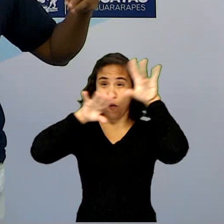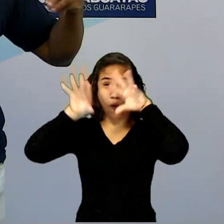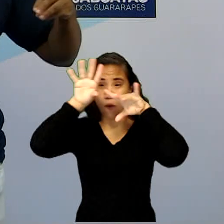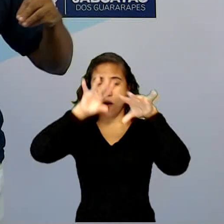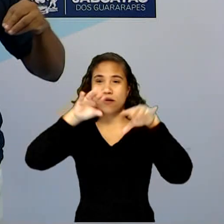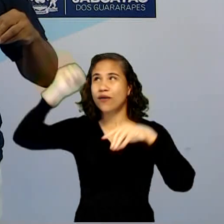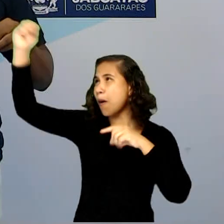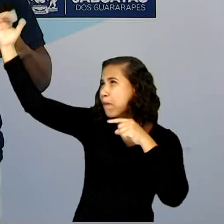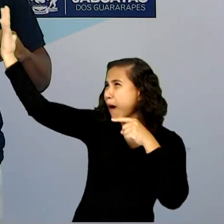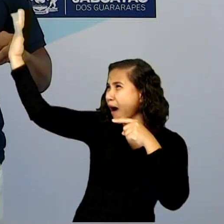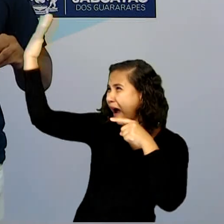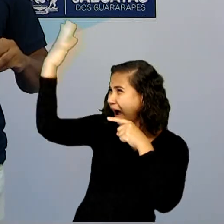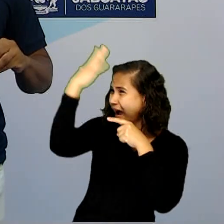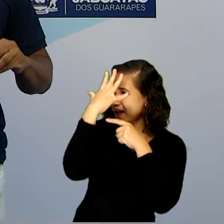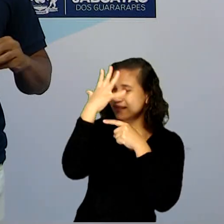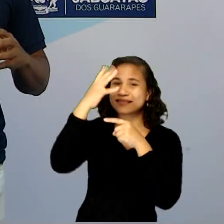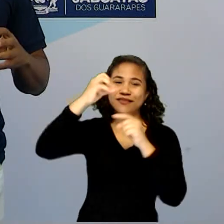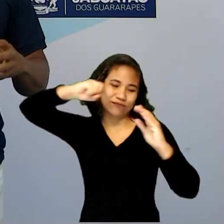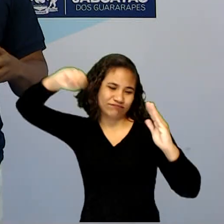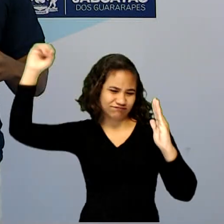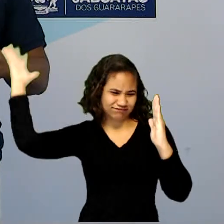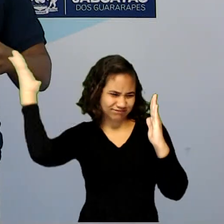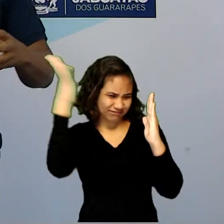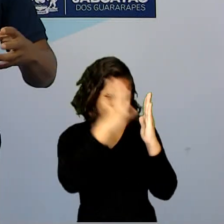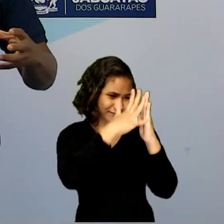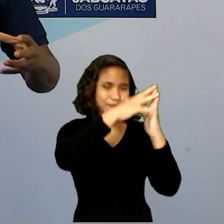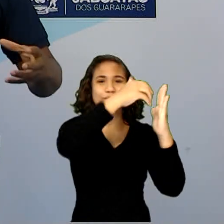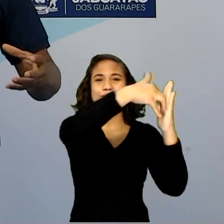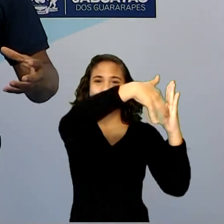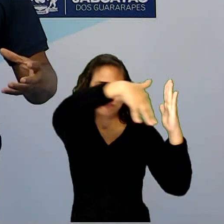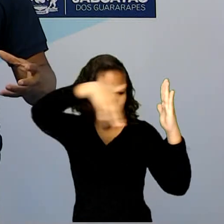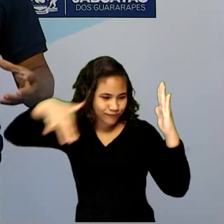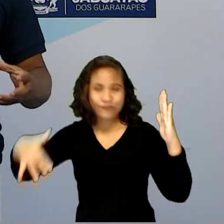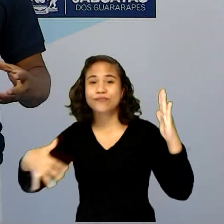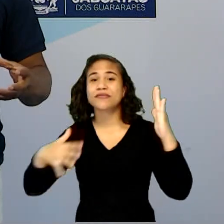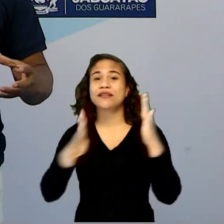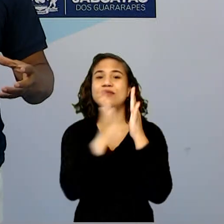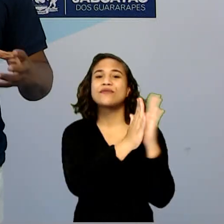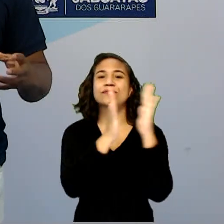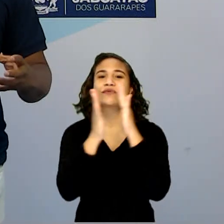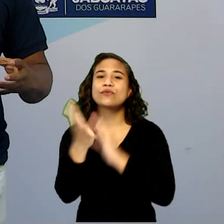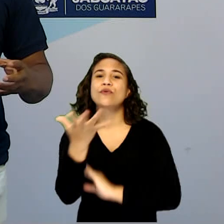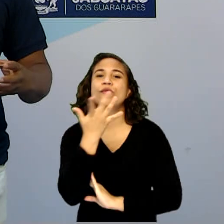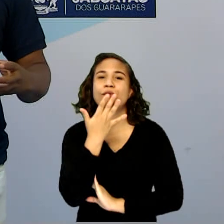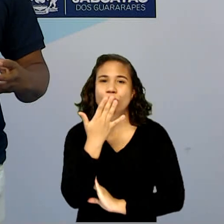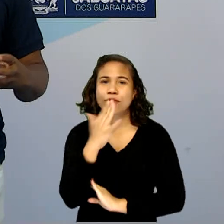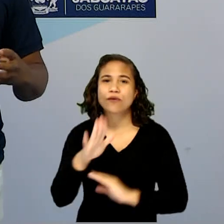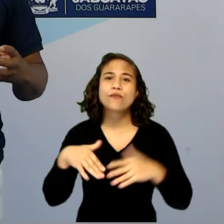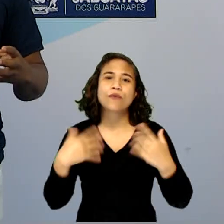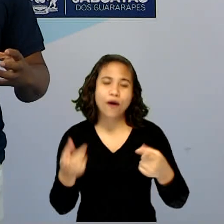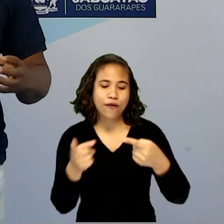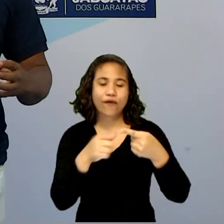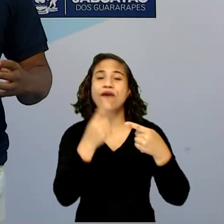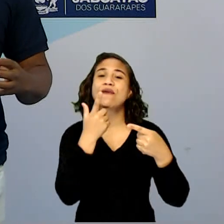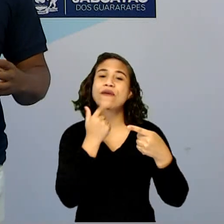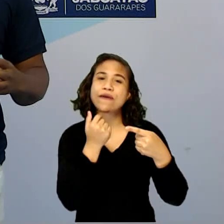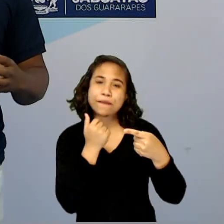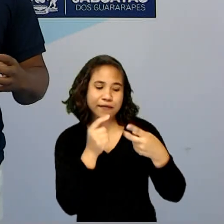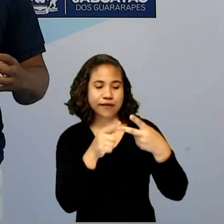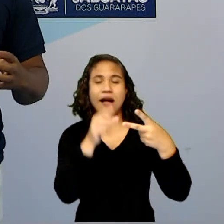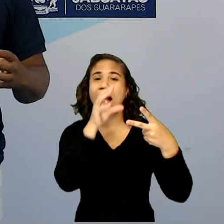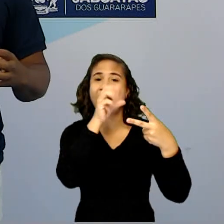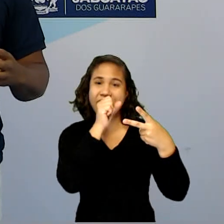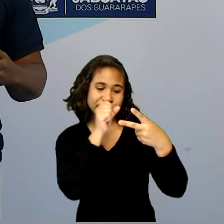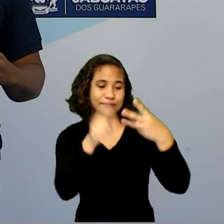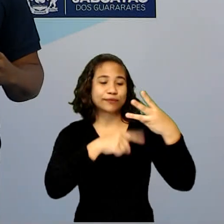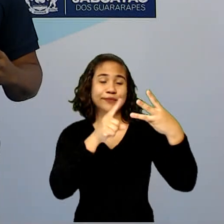luz branca do sol penetrou no prisma e ele dividiu as cores que são vermelho,